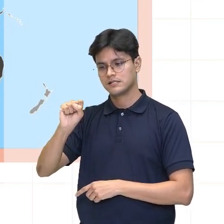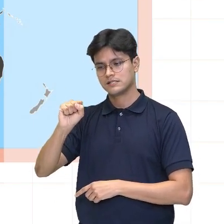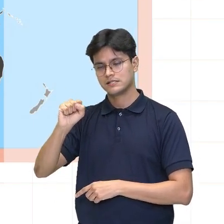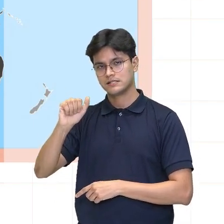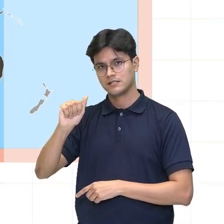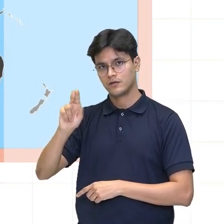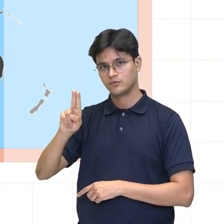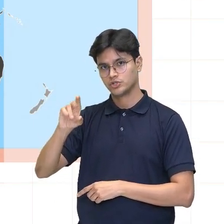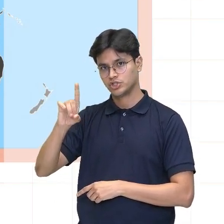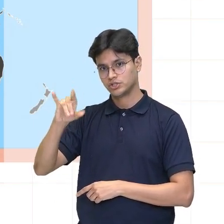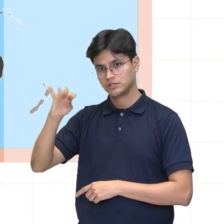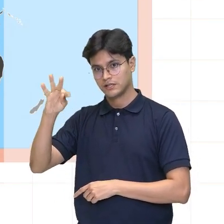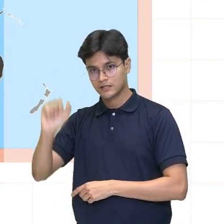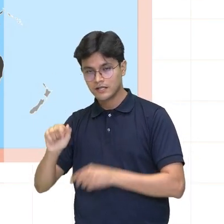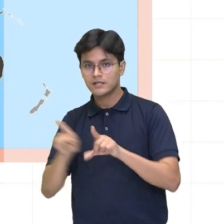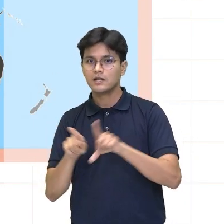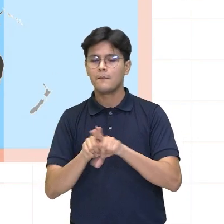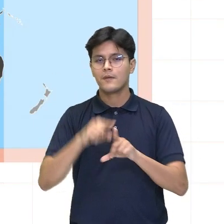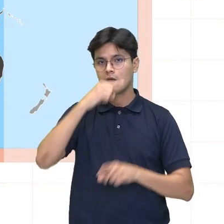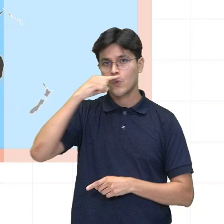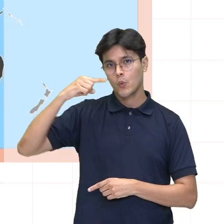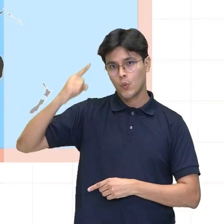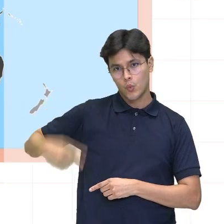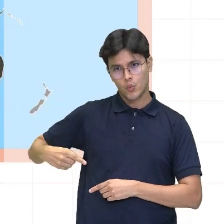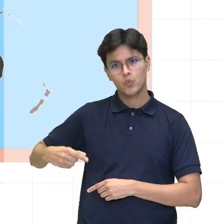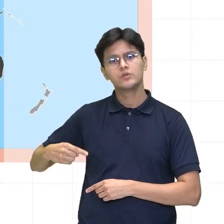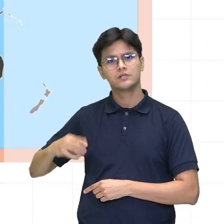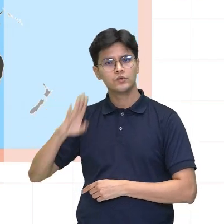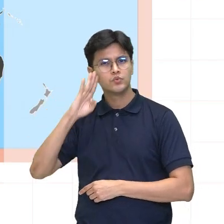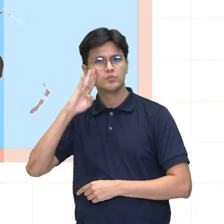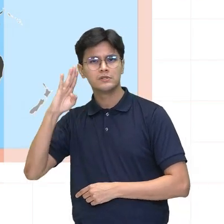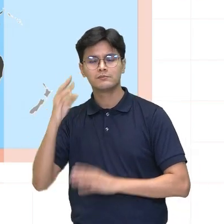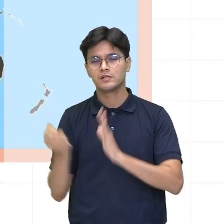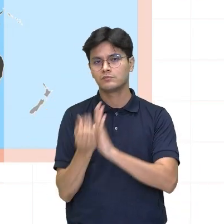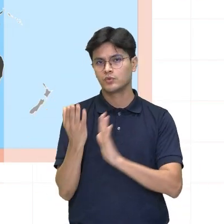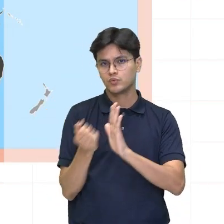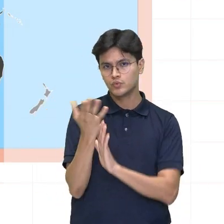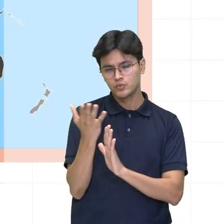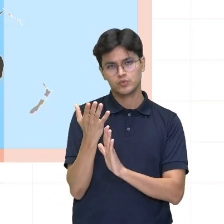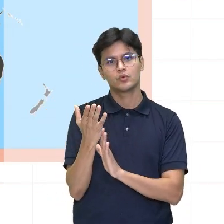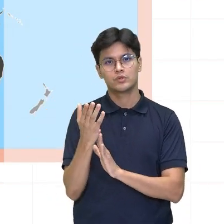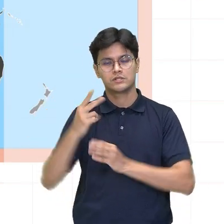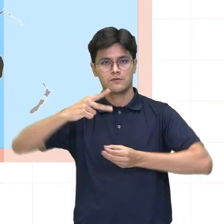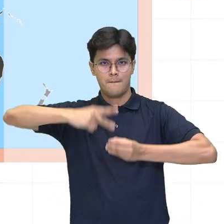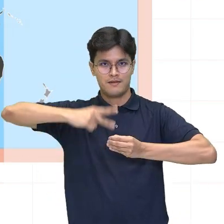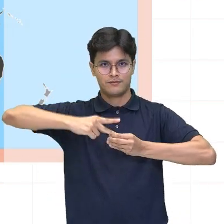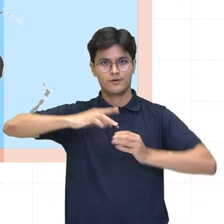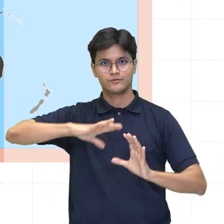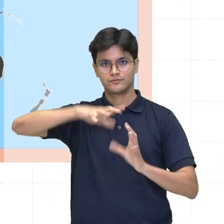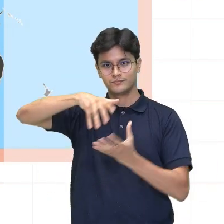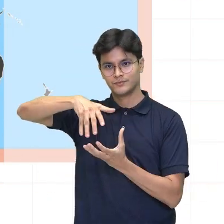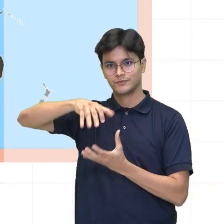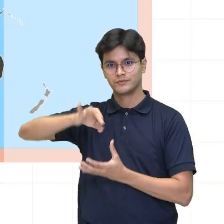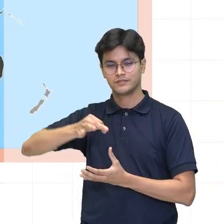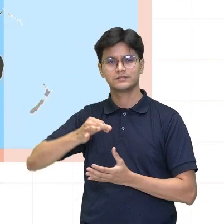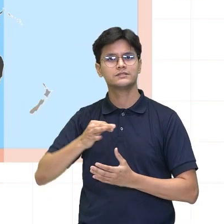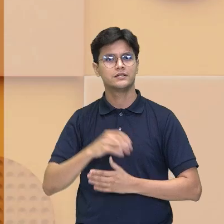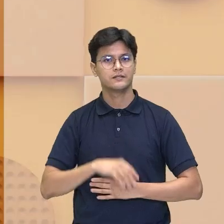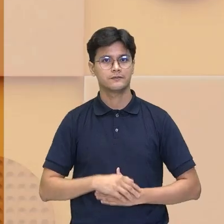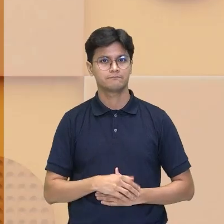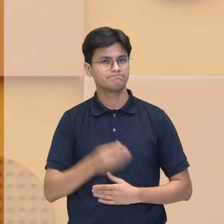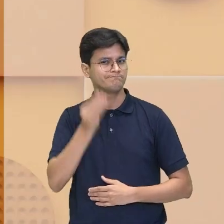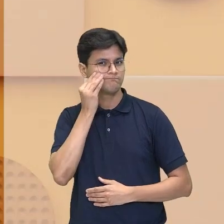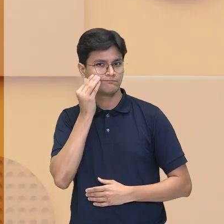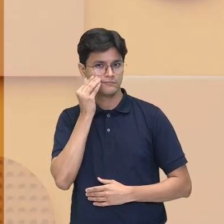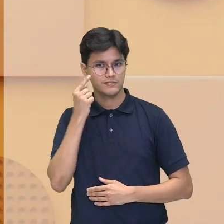esses países, gente, são os maiores produtores mundiais aí de petróleo, tá bom? Apenas para a gente